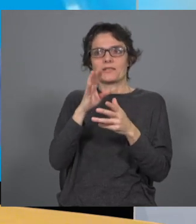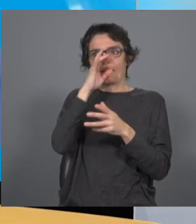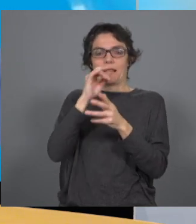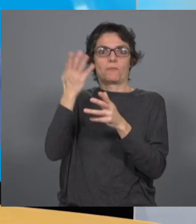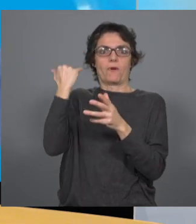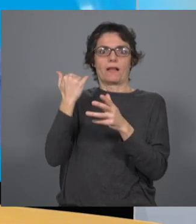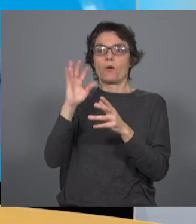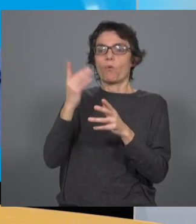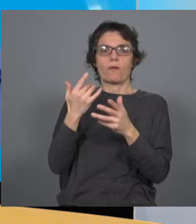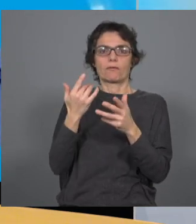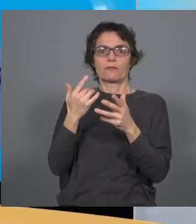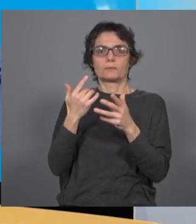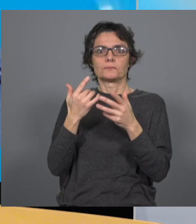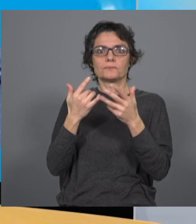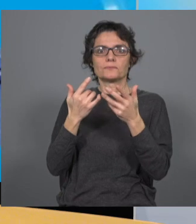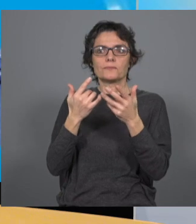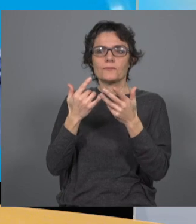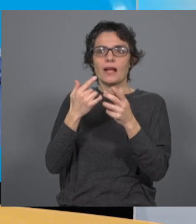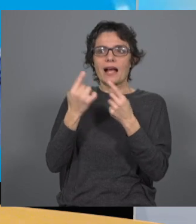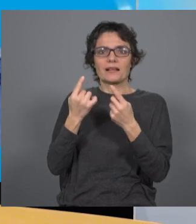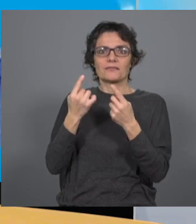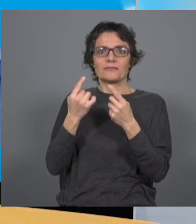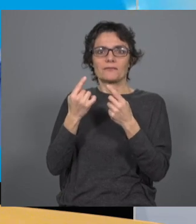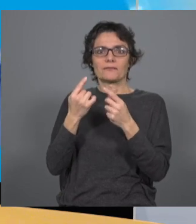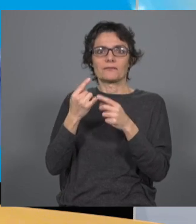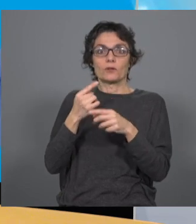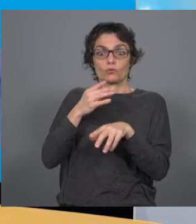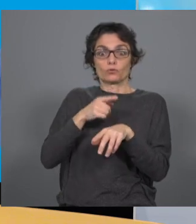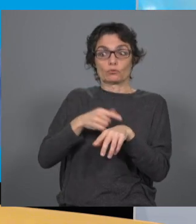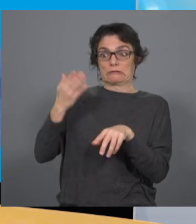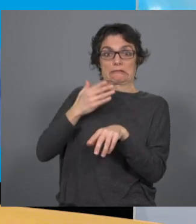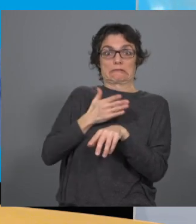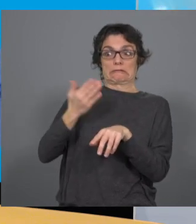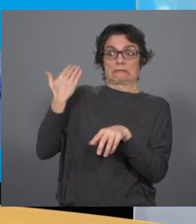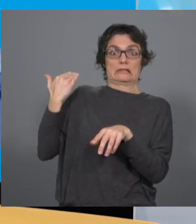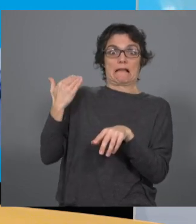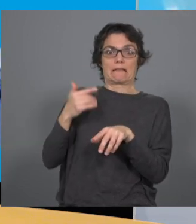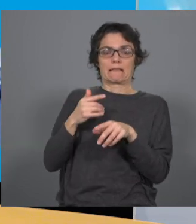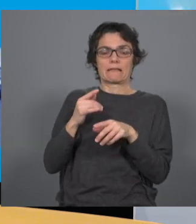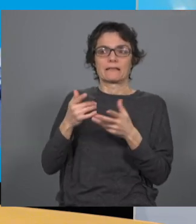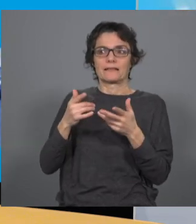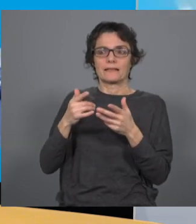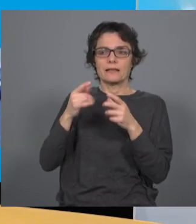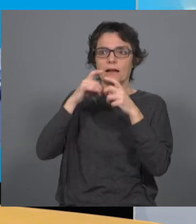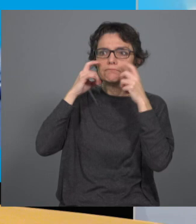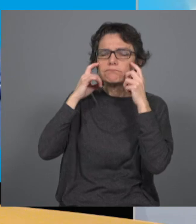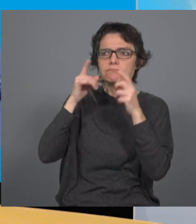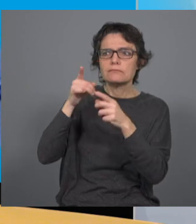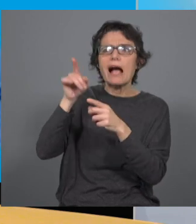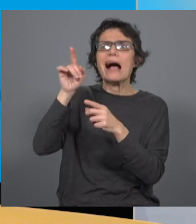se cumprimentava alguém que nos parecia que era quem nós conhecíamos. E houve ali algumas situações caricatas, e a